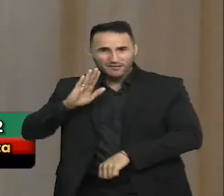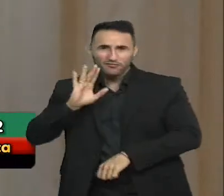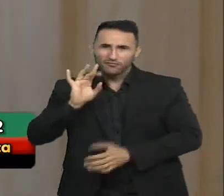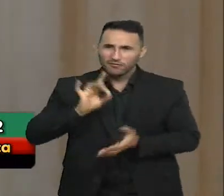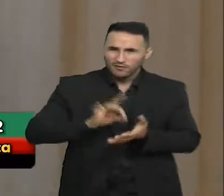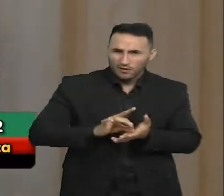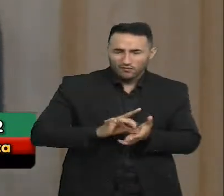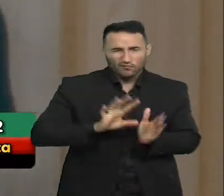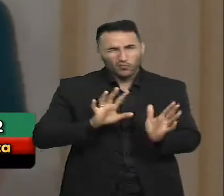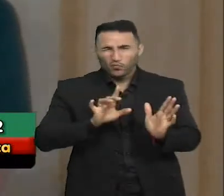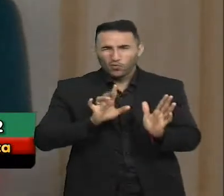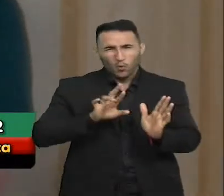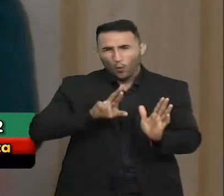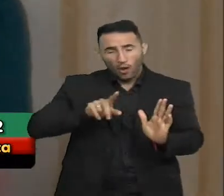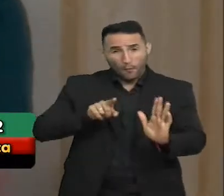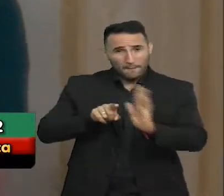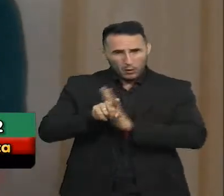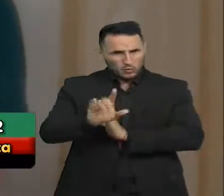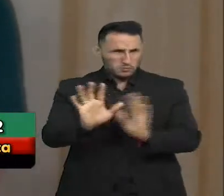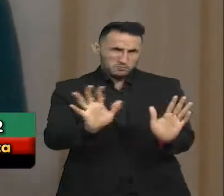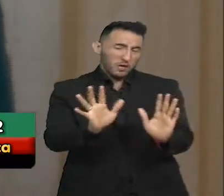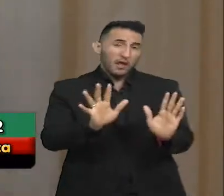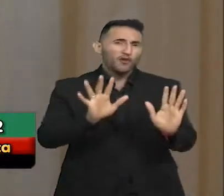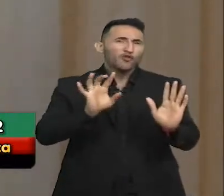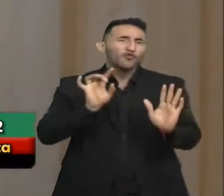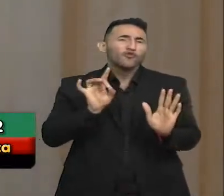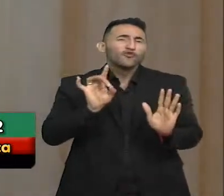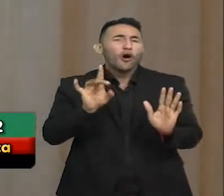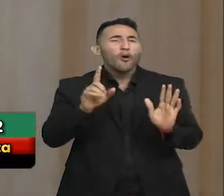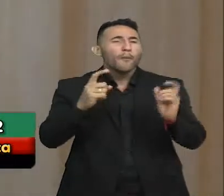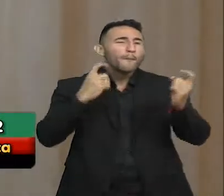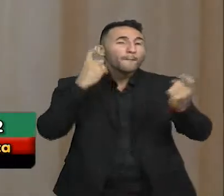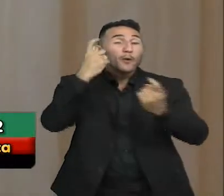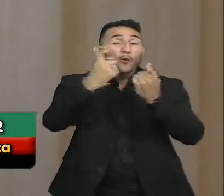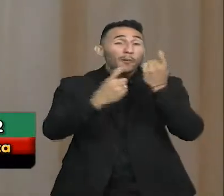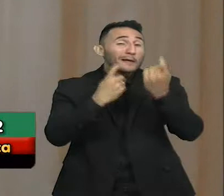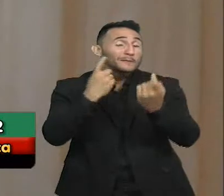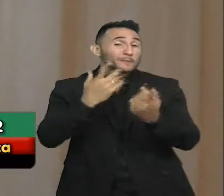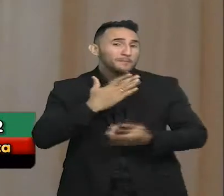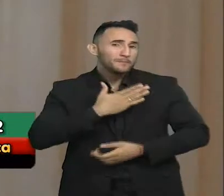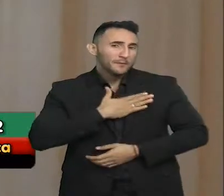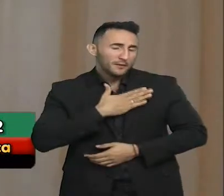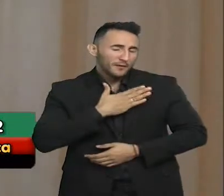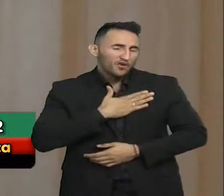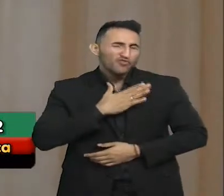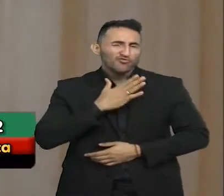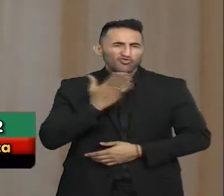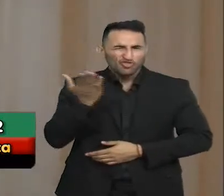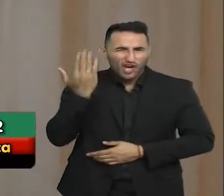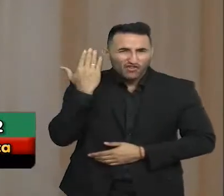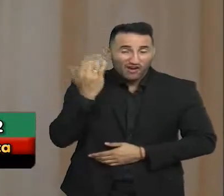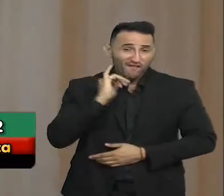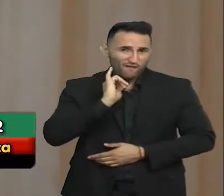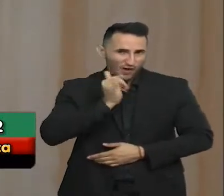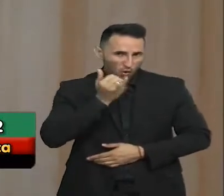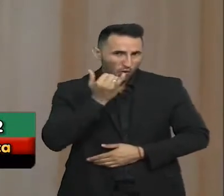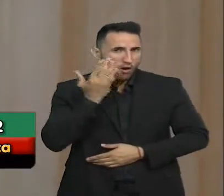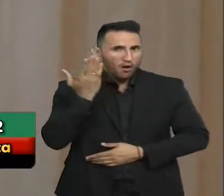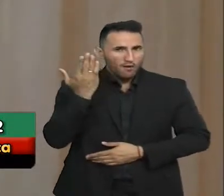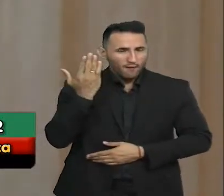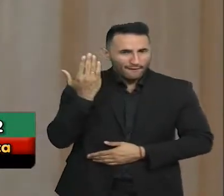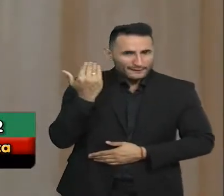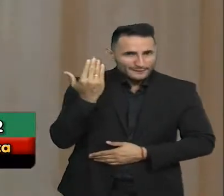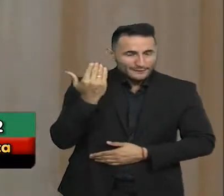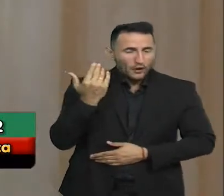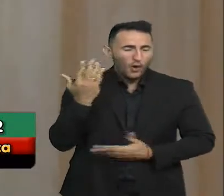uma pergunta, é uma preocupação. Tá? É, como já foi mencionado, o que hoje se